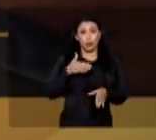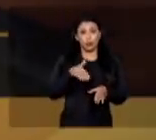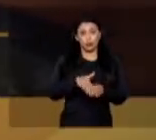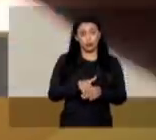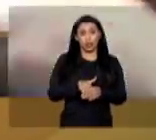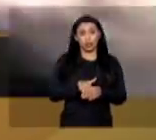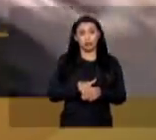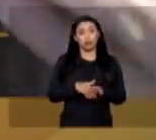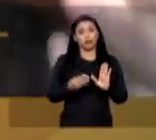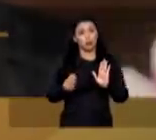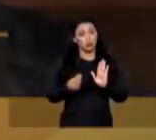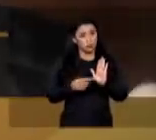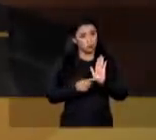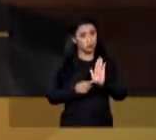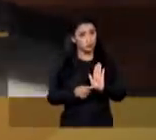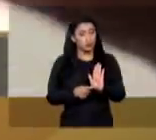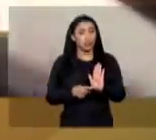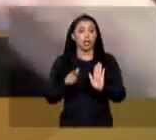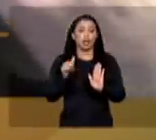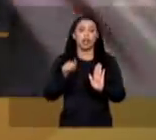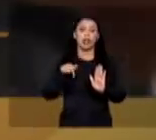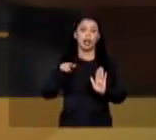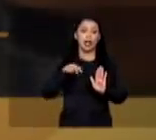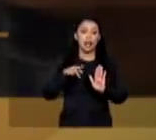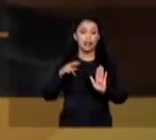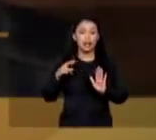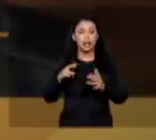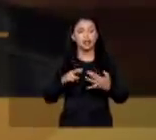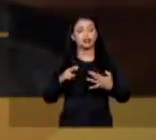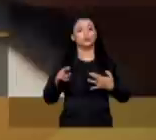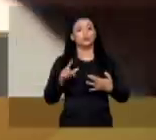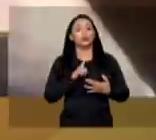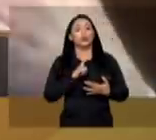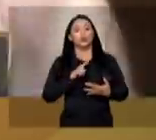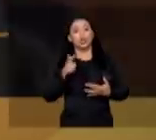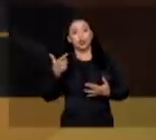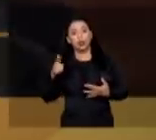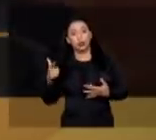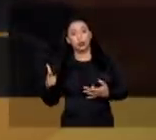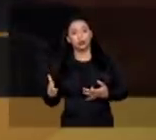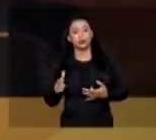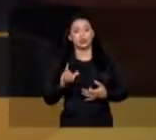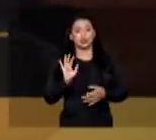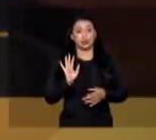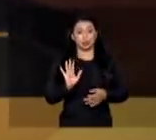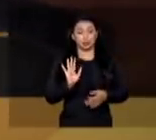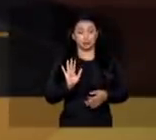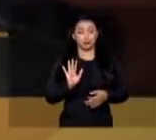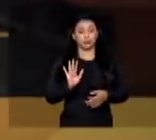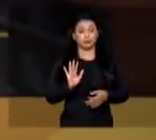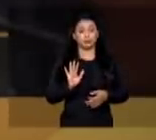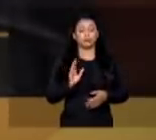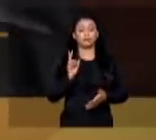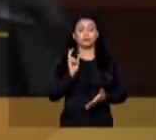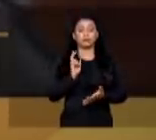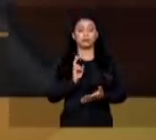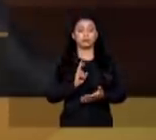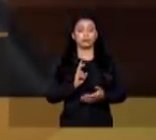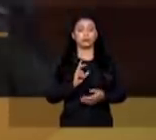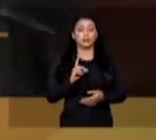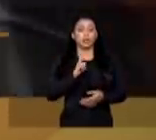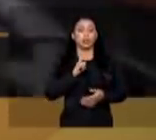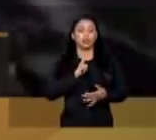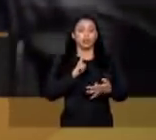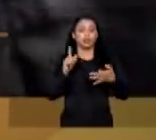foi rejeitado. Isso veio em agravo, houve espaço para contrarrazões, ou seja, ainda que estejamos em sede de